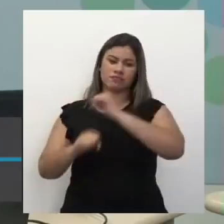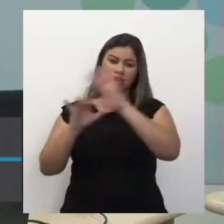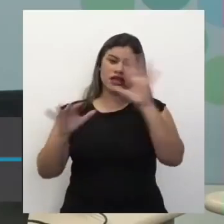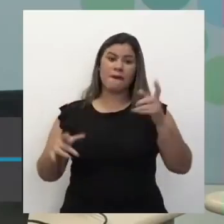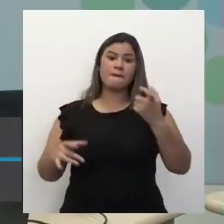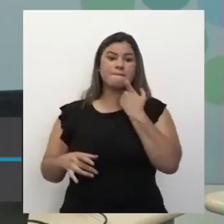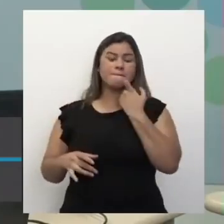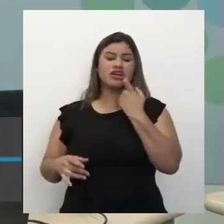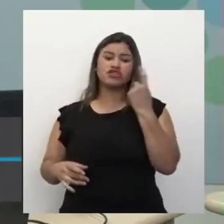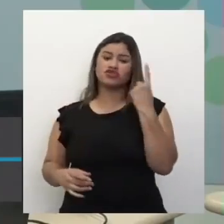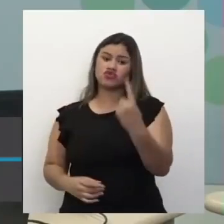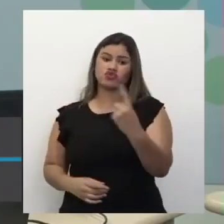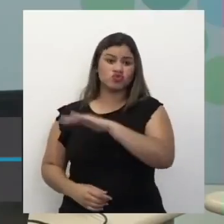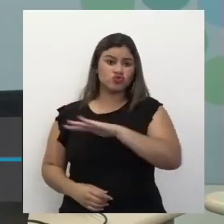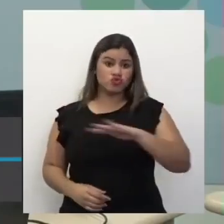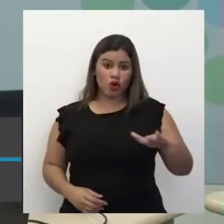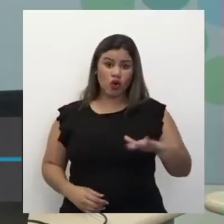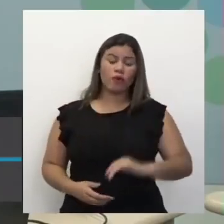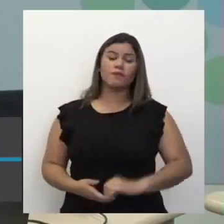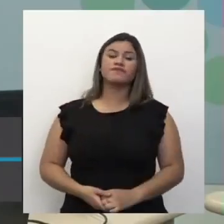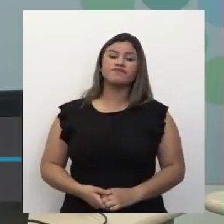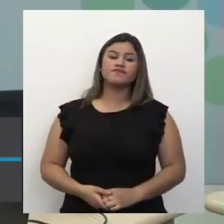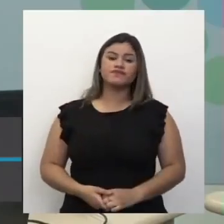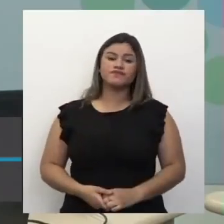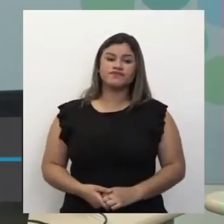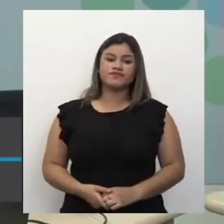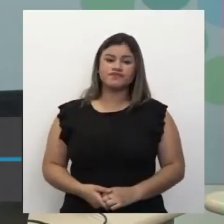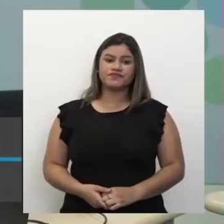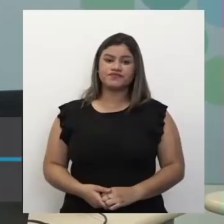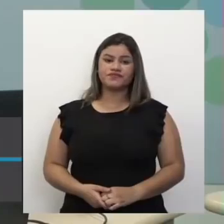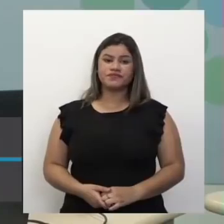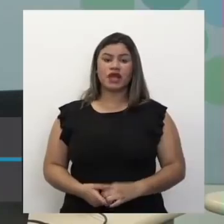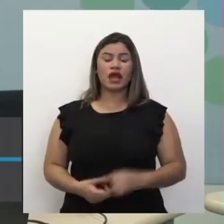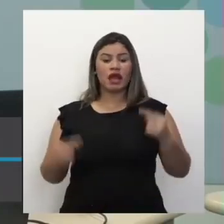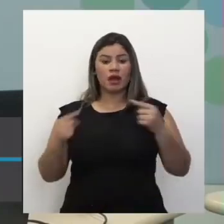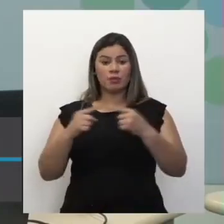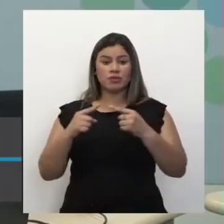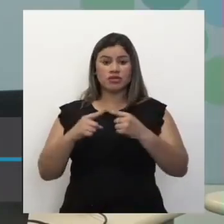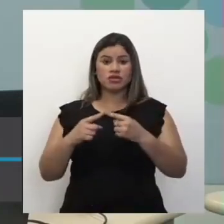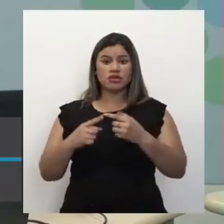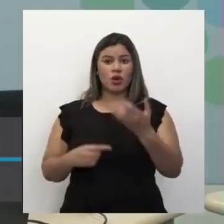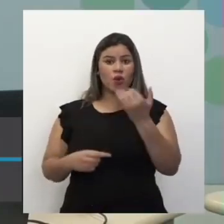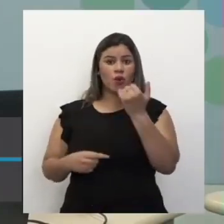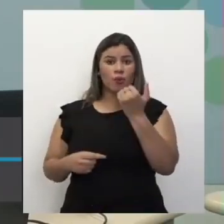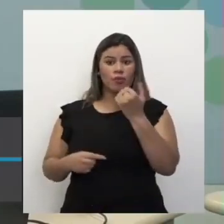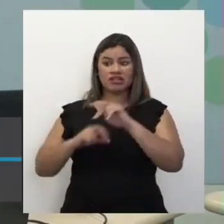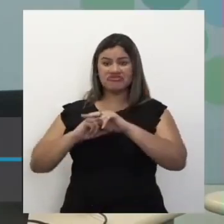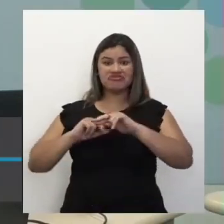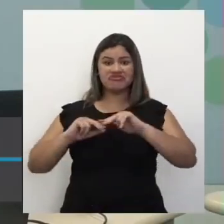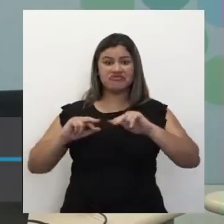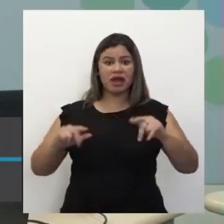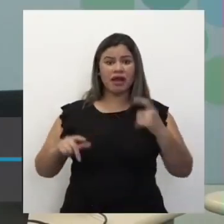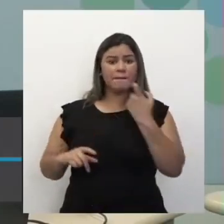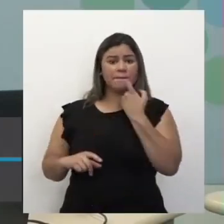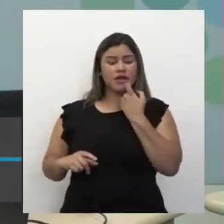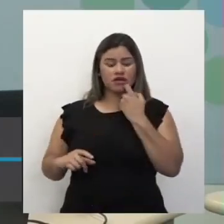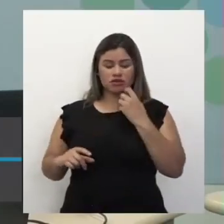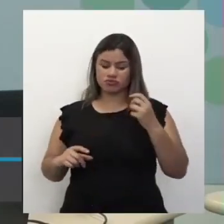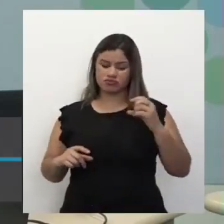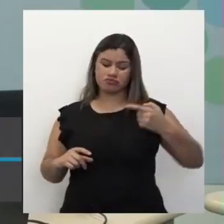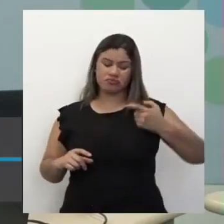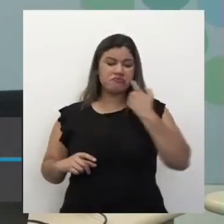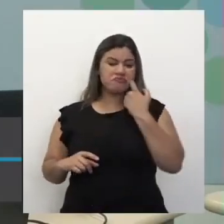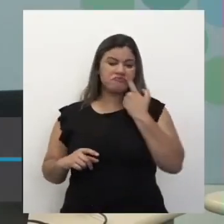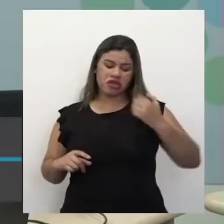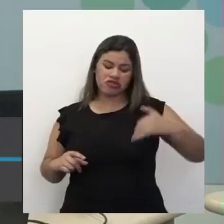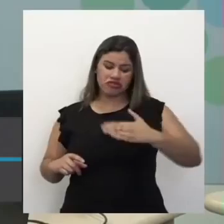peixe ali, né, servia de alimento para quantas outras espécies? Talvez aquáticas, talvez que entrassem